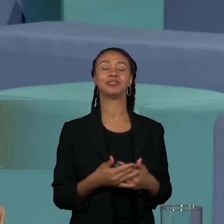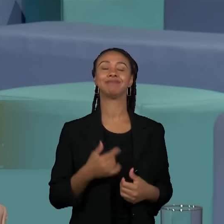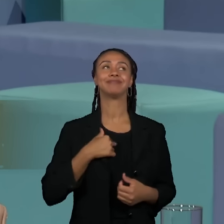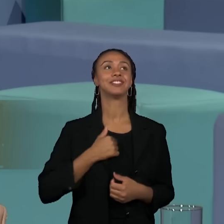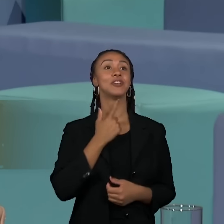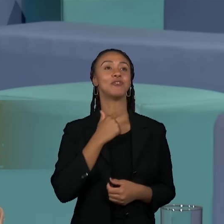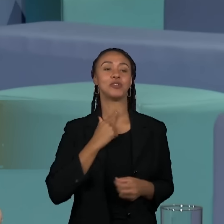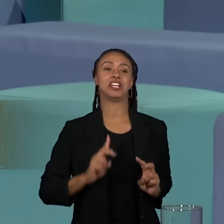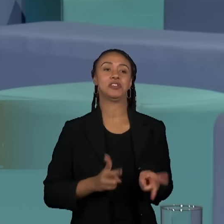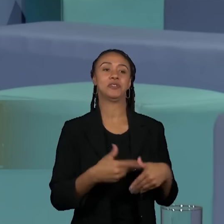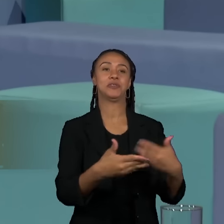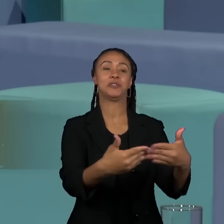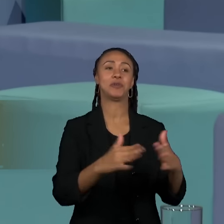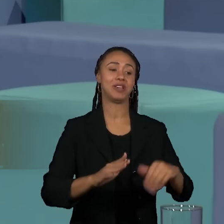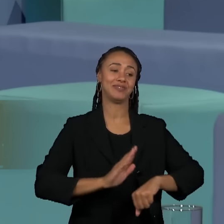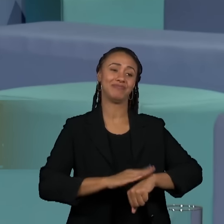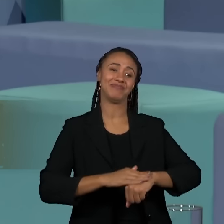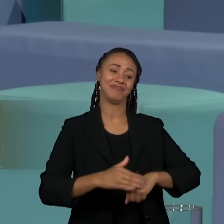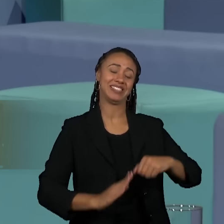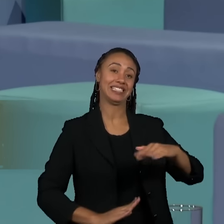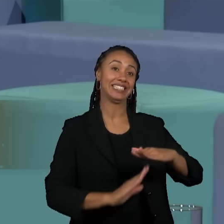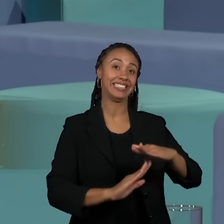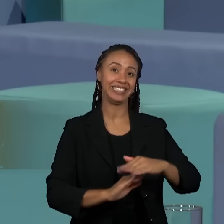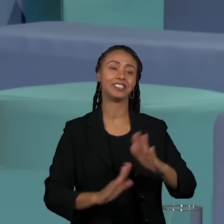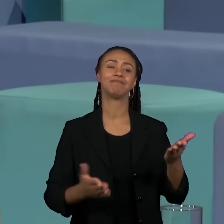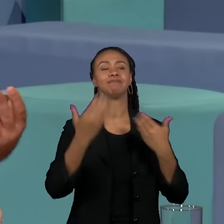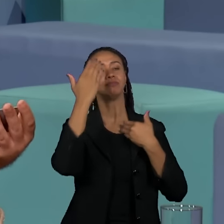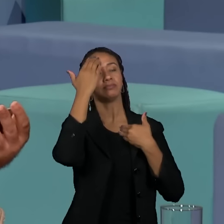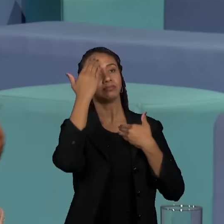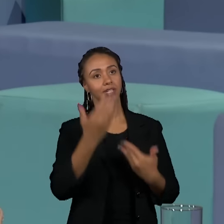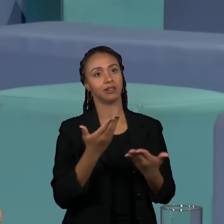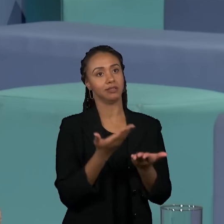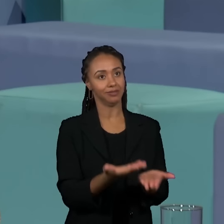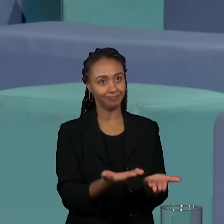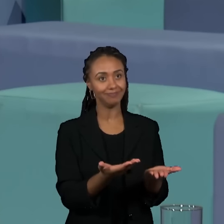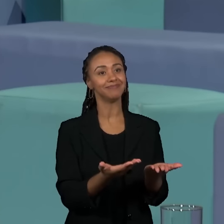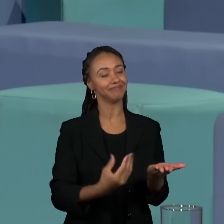conversando aqui mas a gente já tá aqui chegando no limite só tenho agradecer